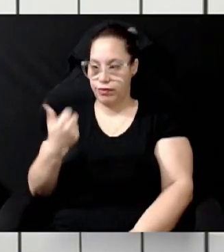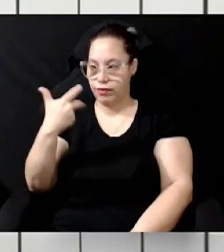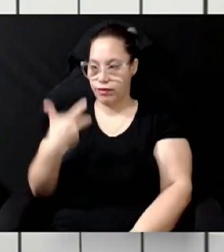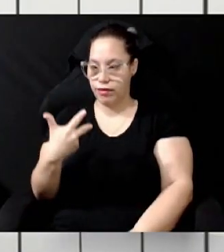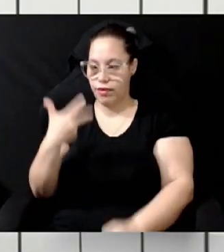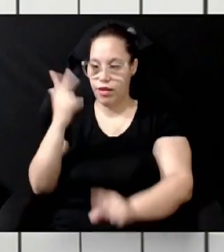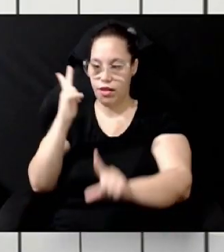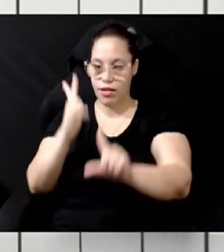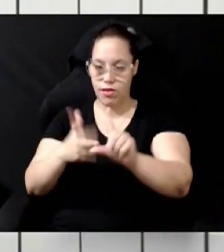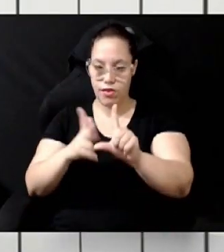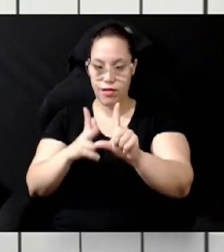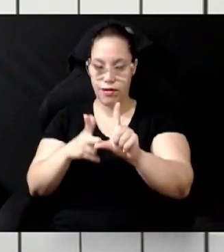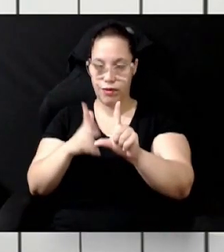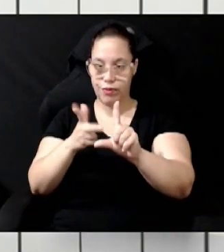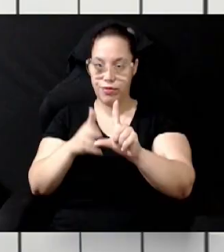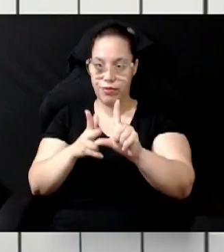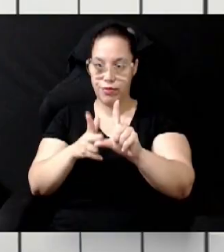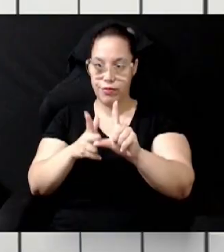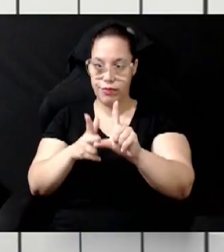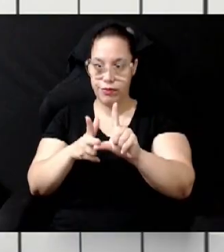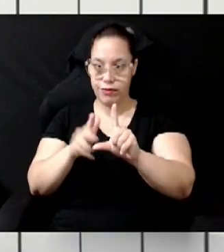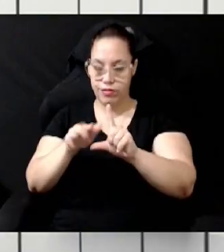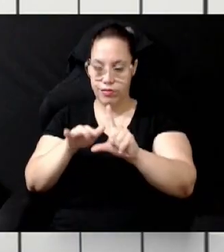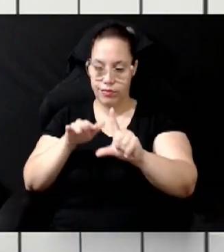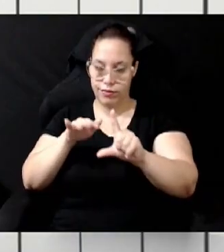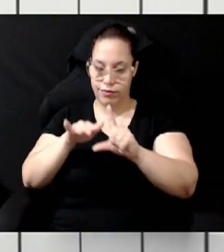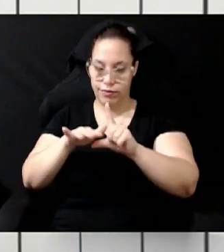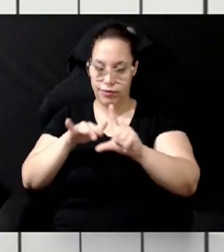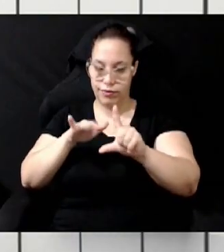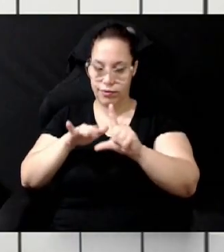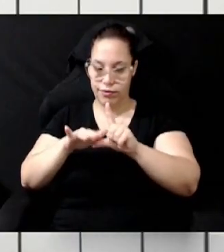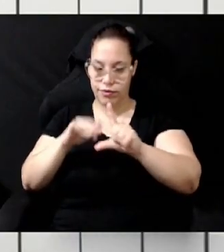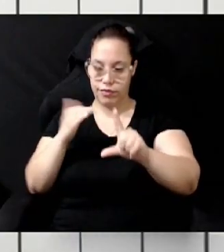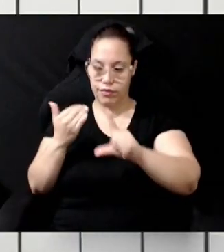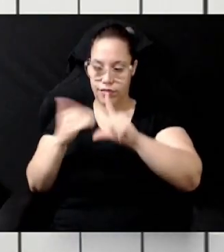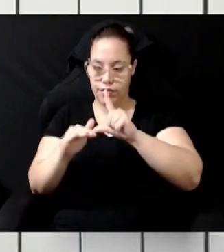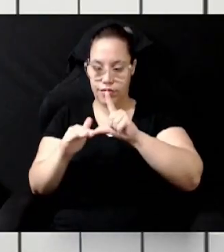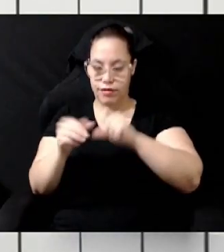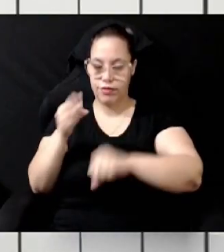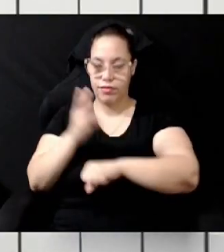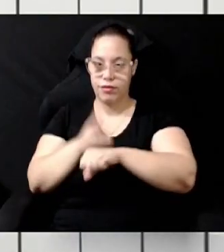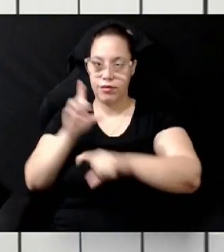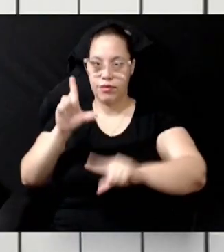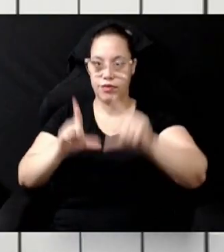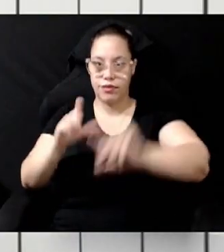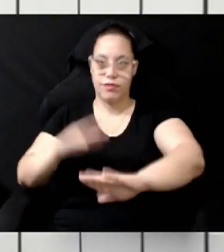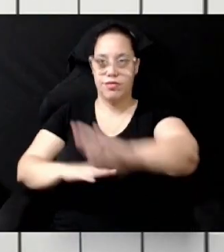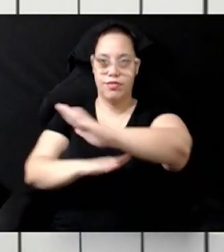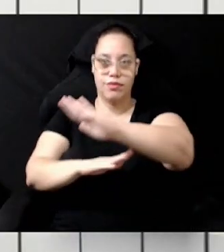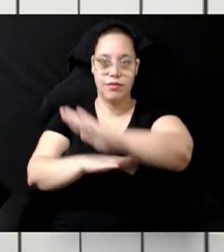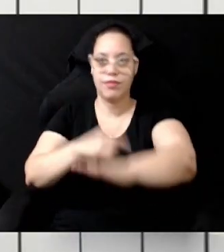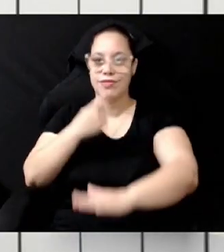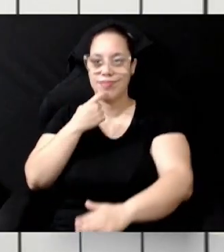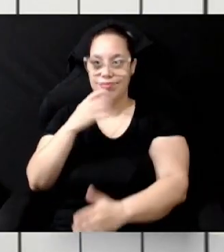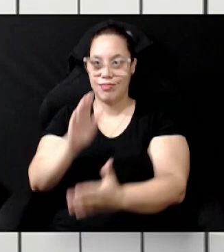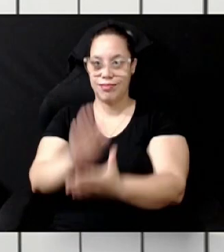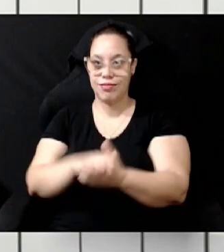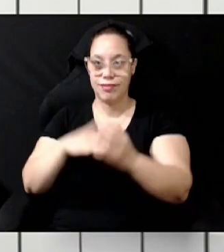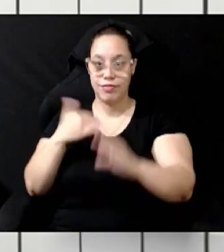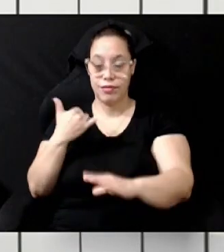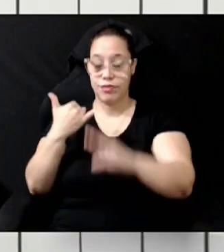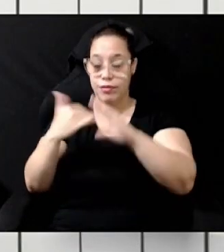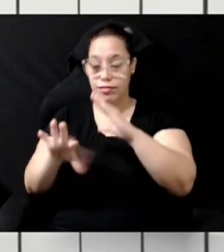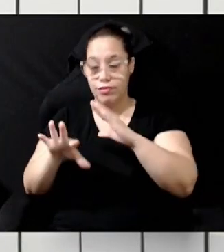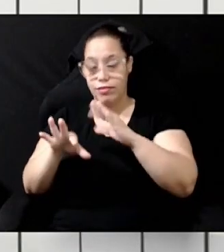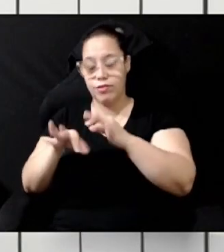aqui, para este QR Code, já aparece uma mensagem na sua tela. O WhatsApp da TV Câmara Campinas. Você aperta e pode